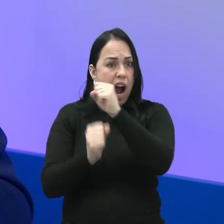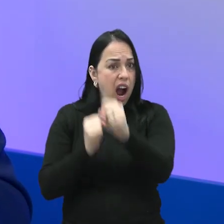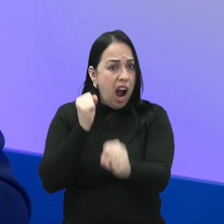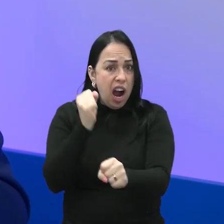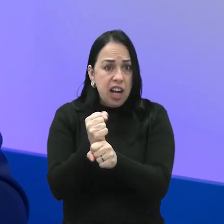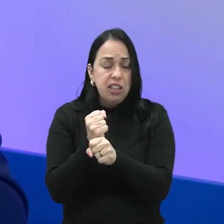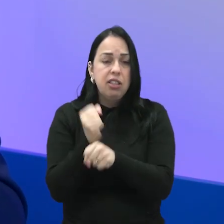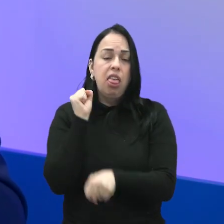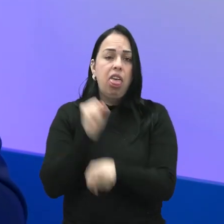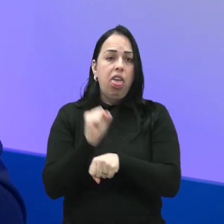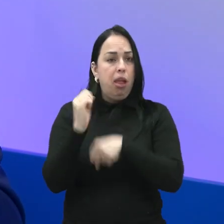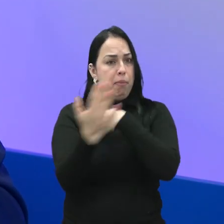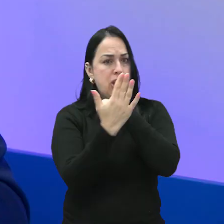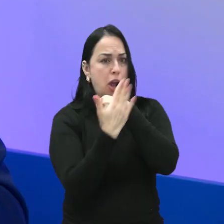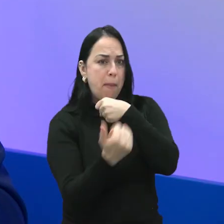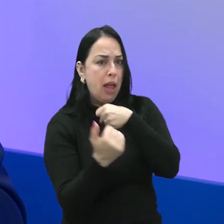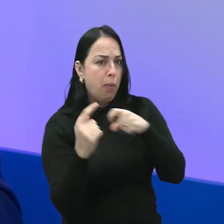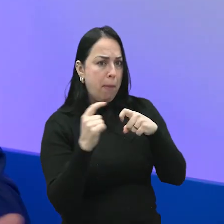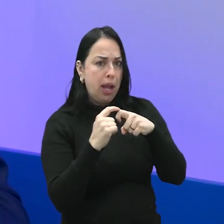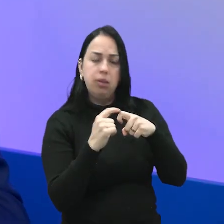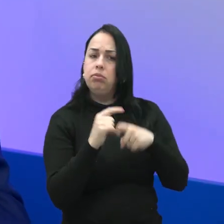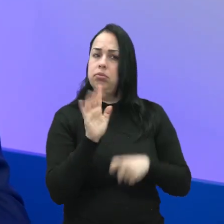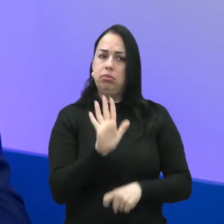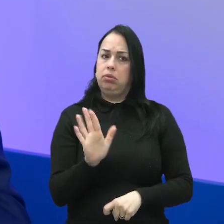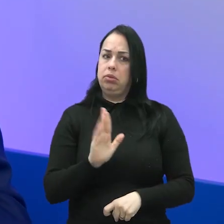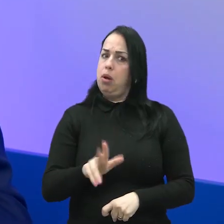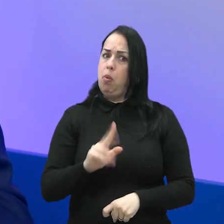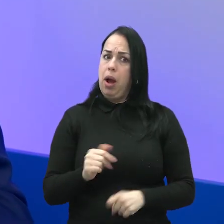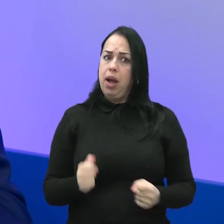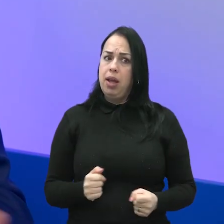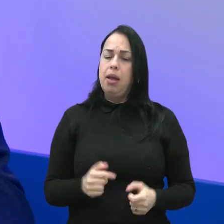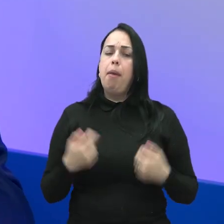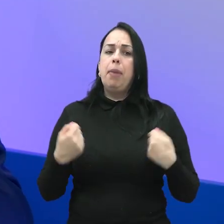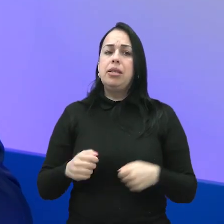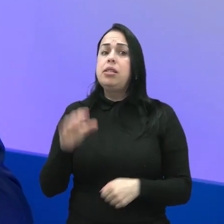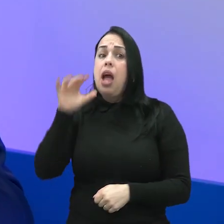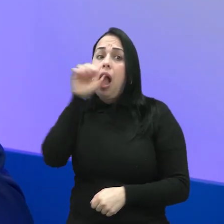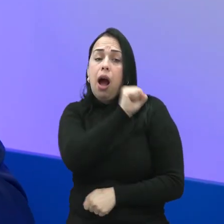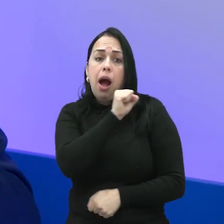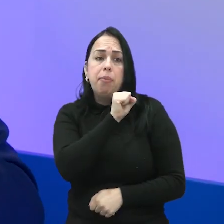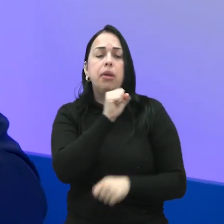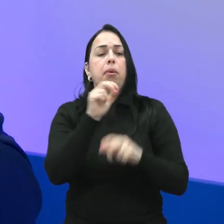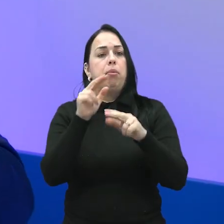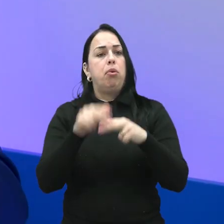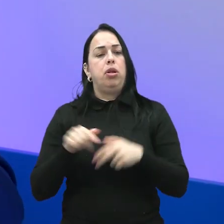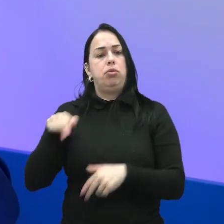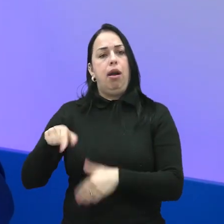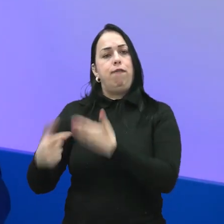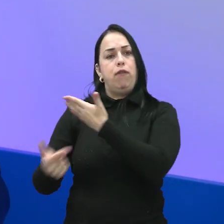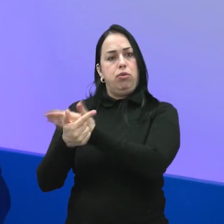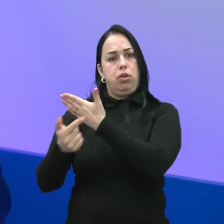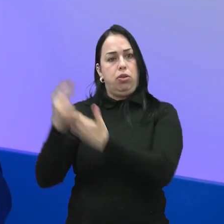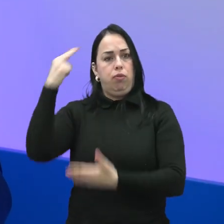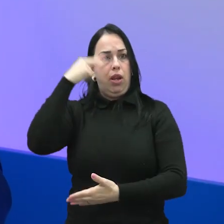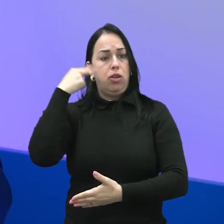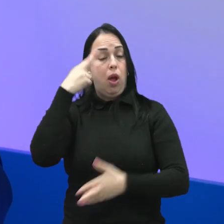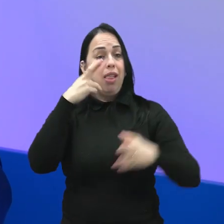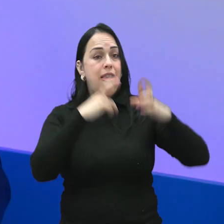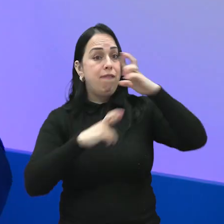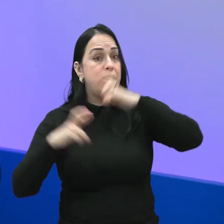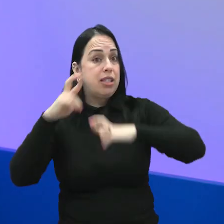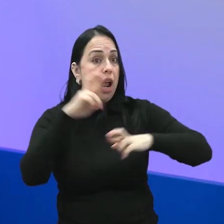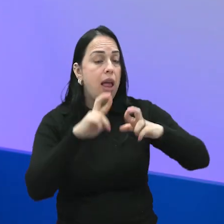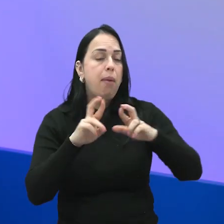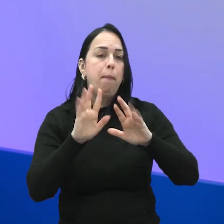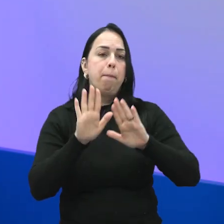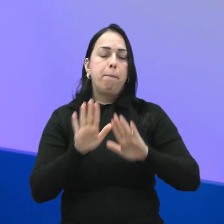ser imediato, porque ela não vai, talvez, durar esse tempo de vida. Então, aí entra o papel do vereador. Mas eu